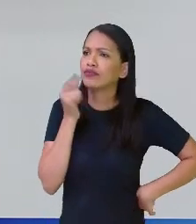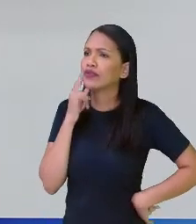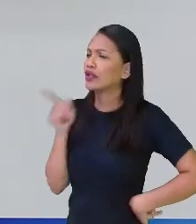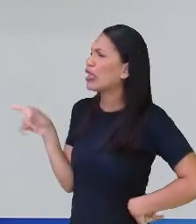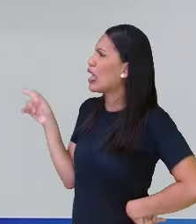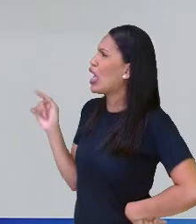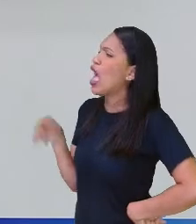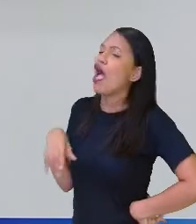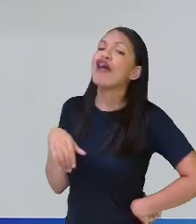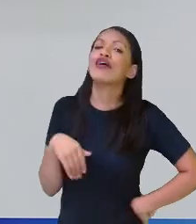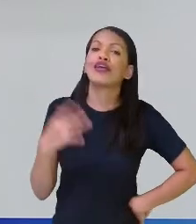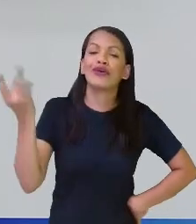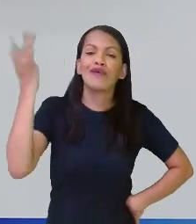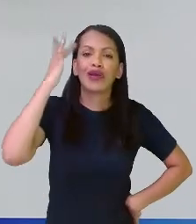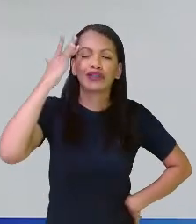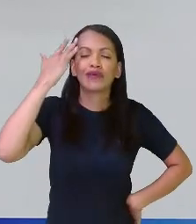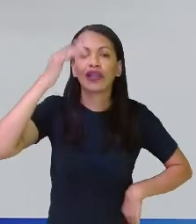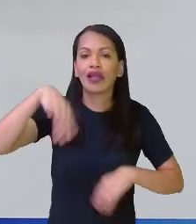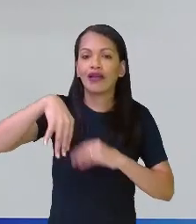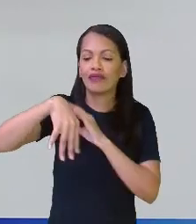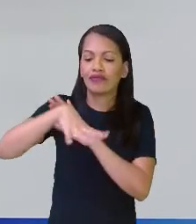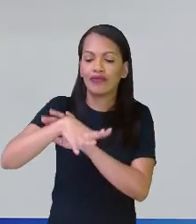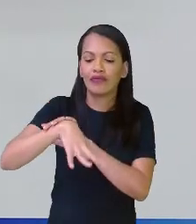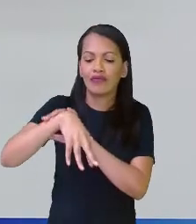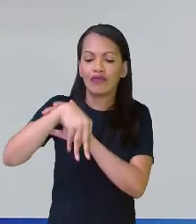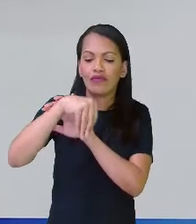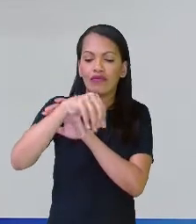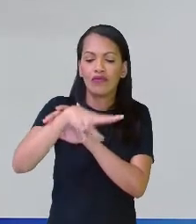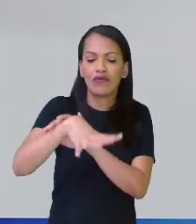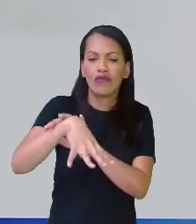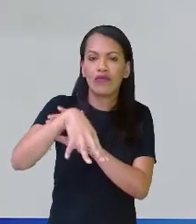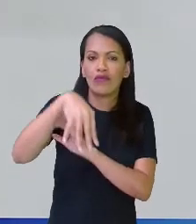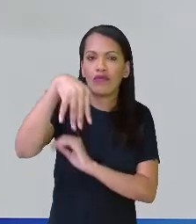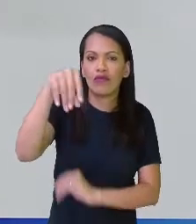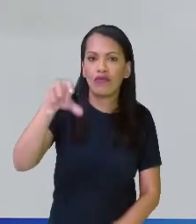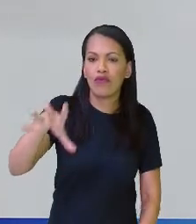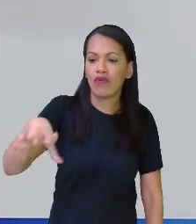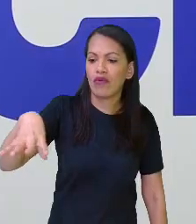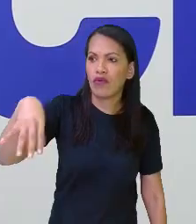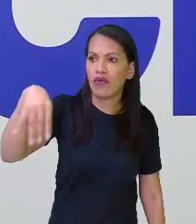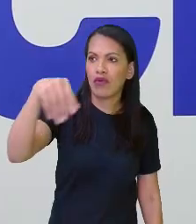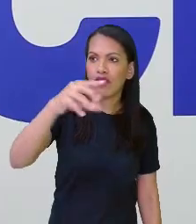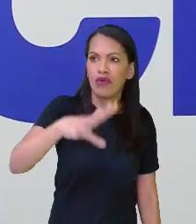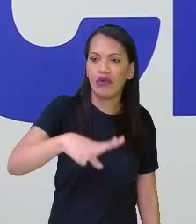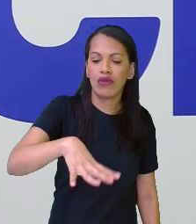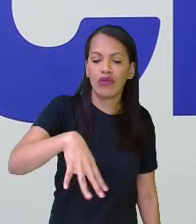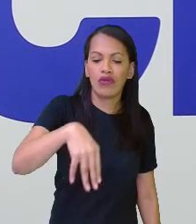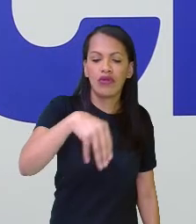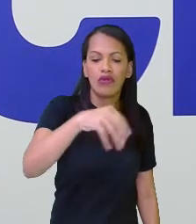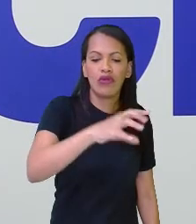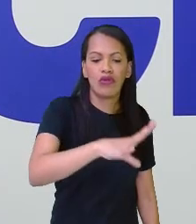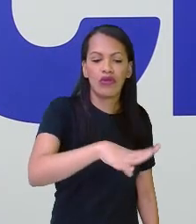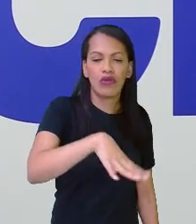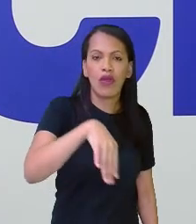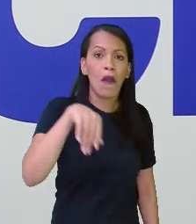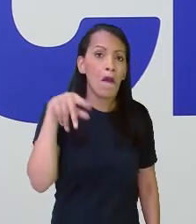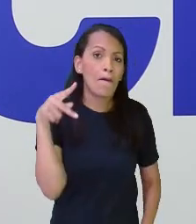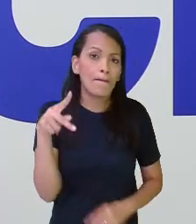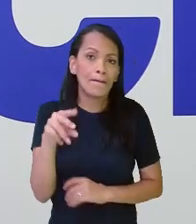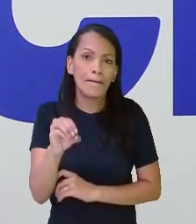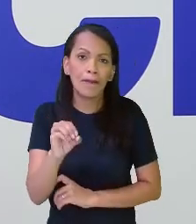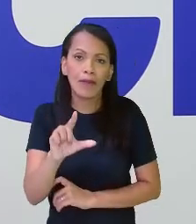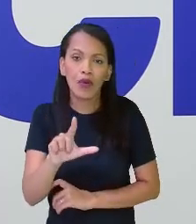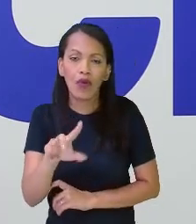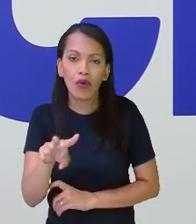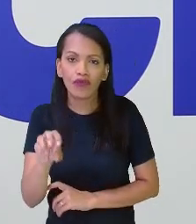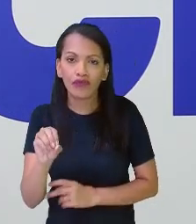Lula, né, professora Mauricéia? Olha Lula, só. polvo. É, né? Pode Pode ser algum, né? Mas eu acho Por que é uma aí. lula. Aí, olha só, vocês